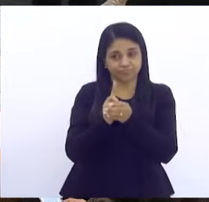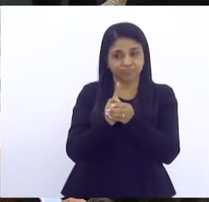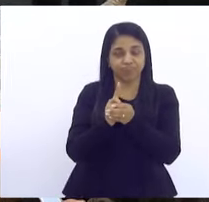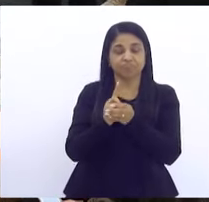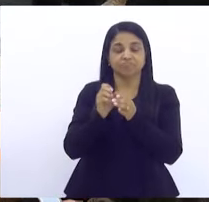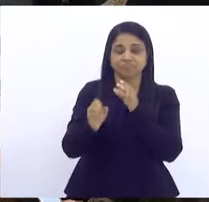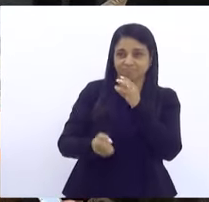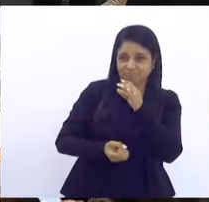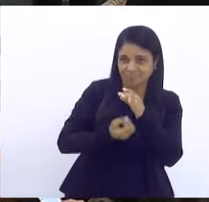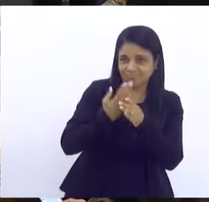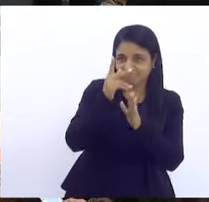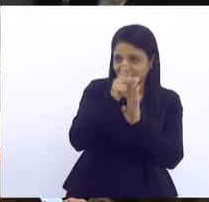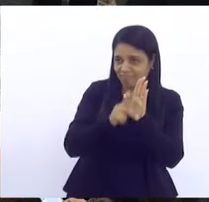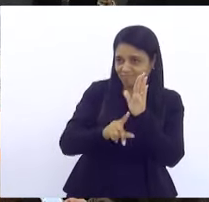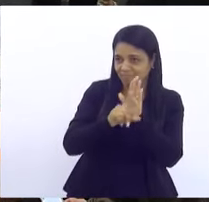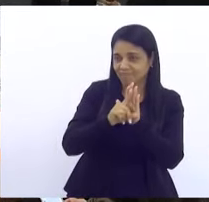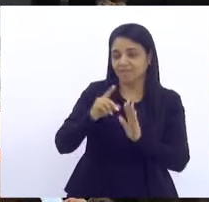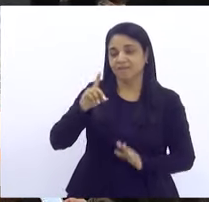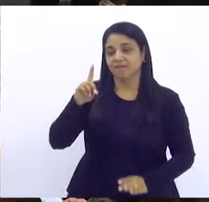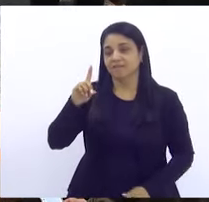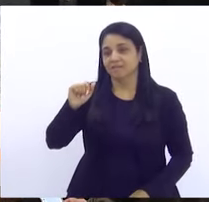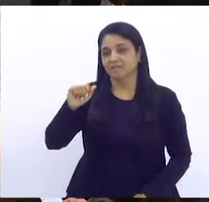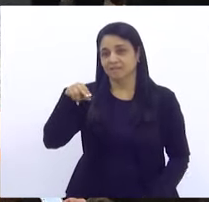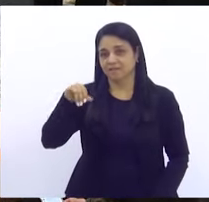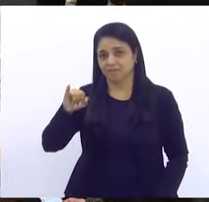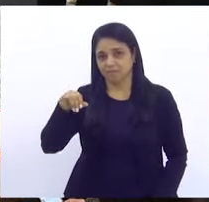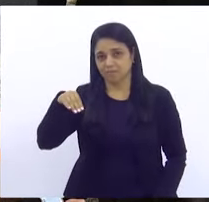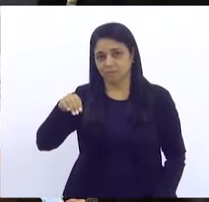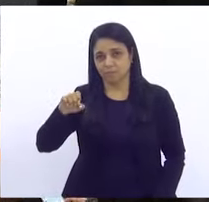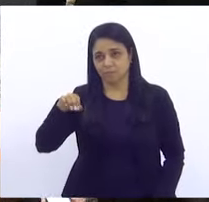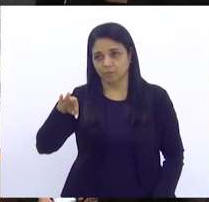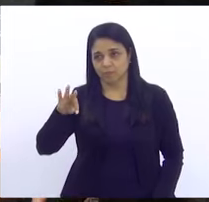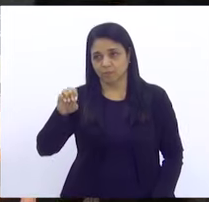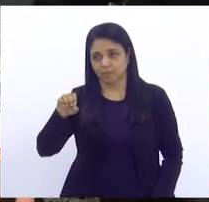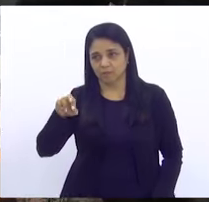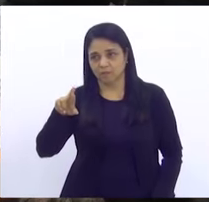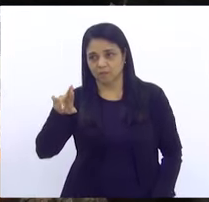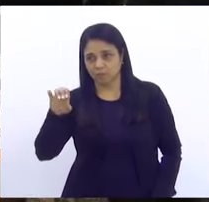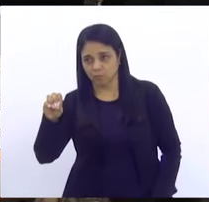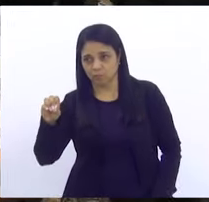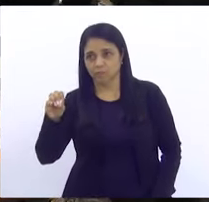também. Coautoria da deputada Dani Monteiro. Esse é o projeto